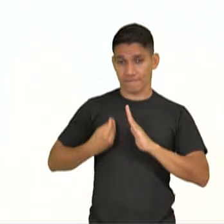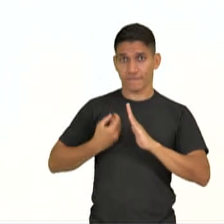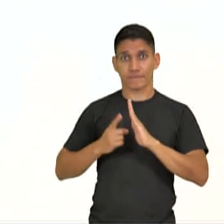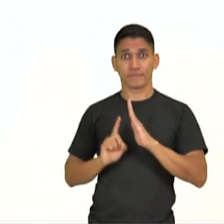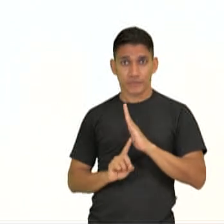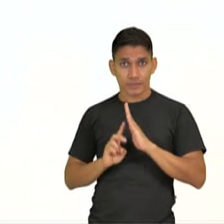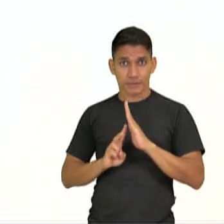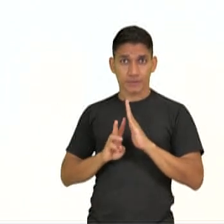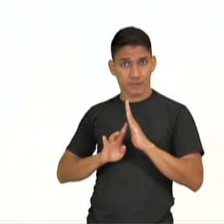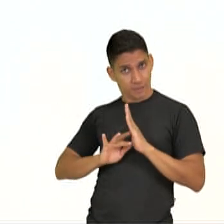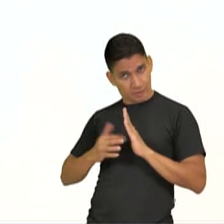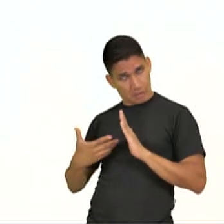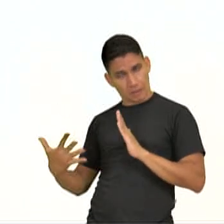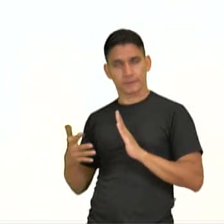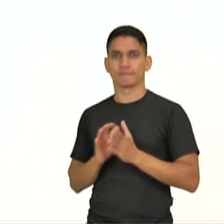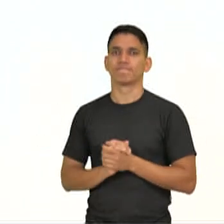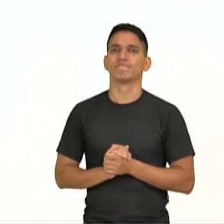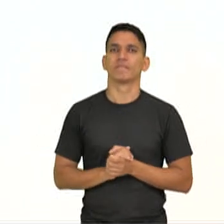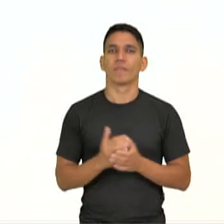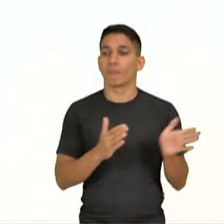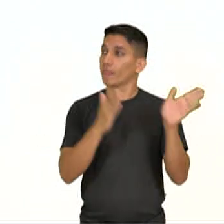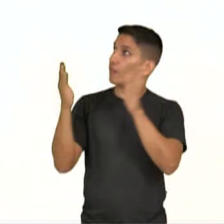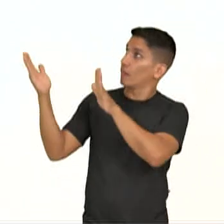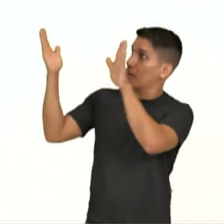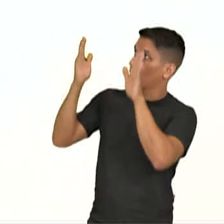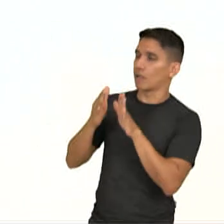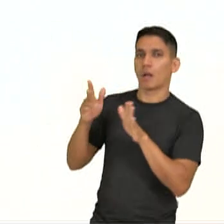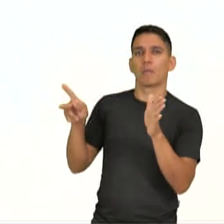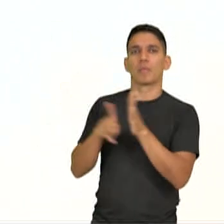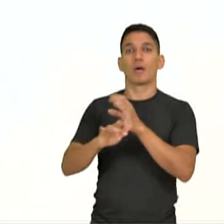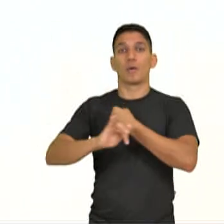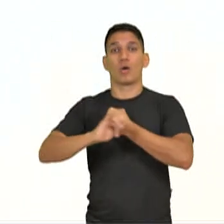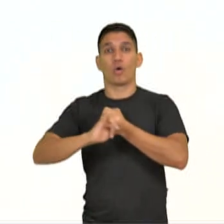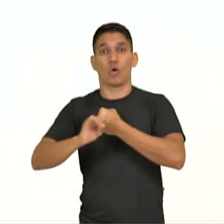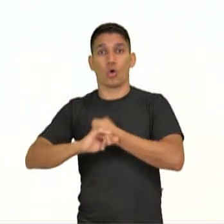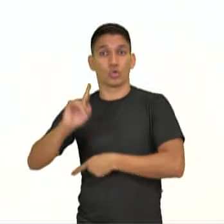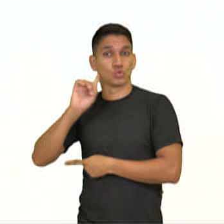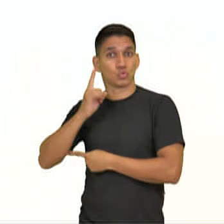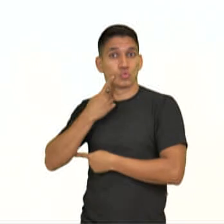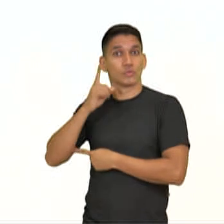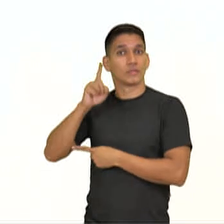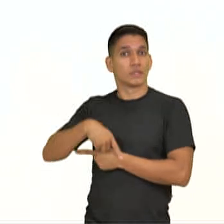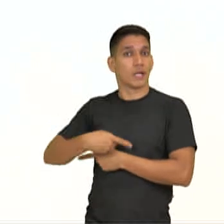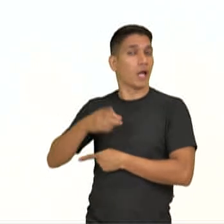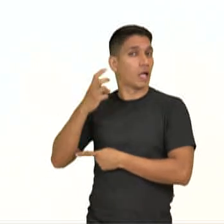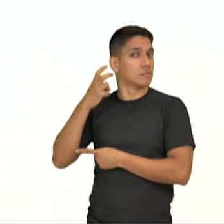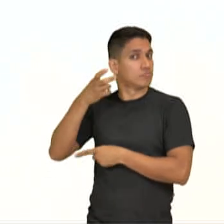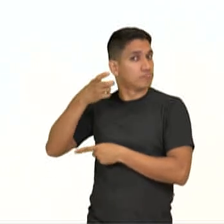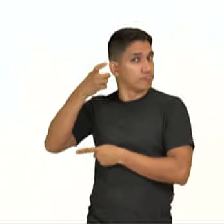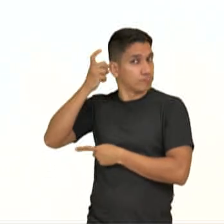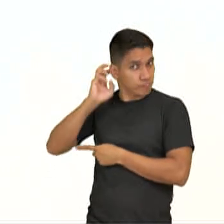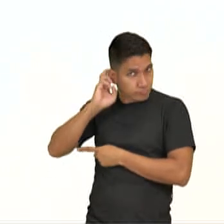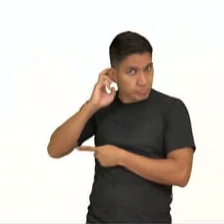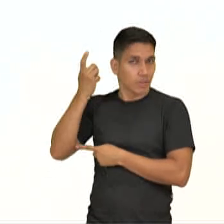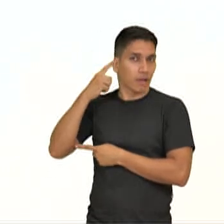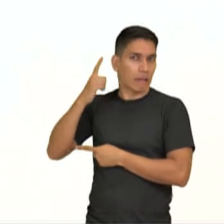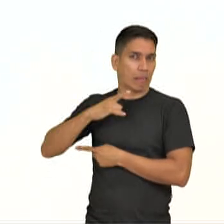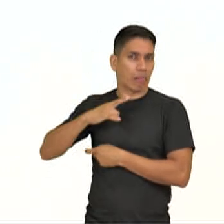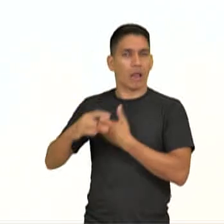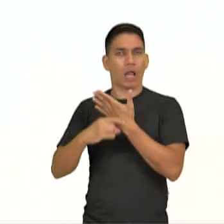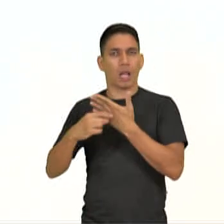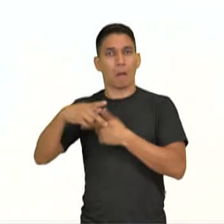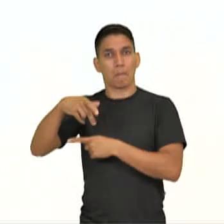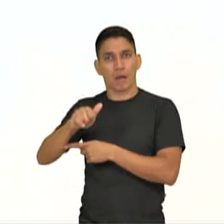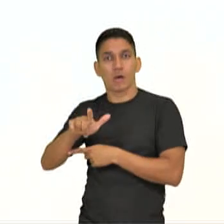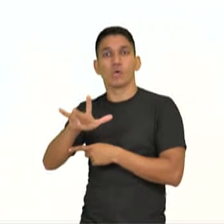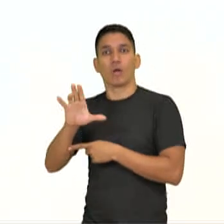espaço. Na sequência, a gente tem Crônicas da Surdez, Aparelhos Auditivos, da Paula Pfeiffer. Temos aqui do Luiz